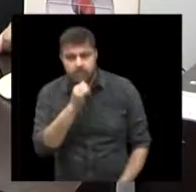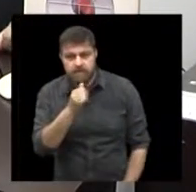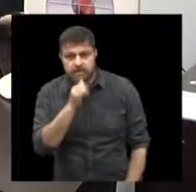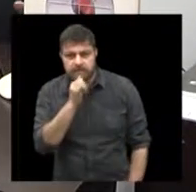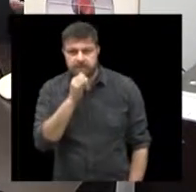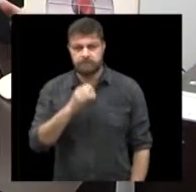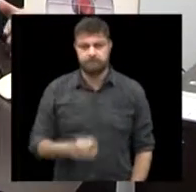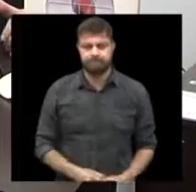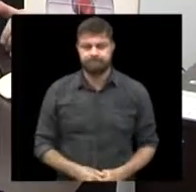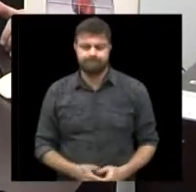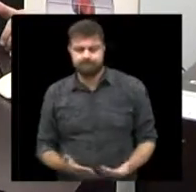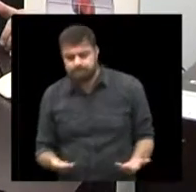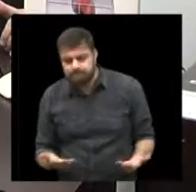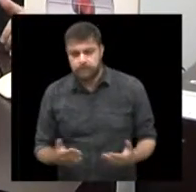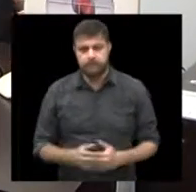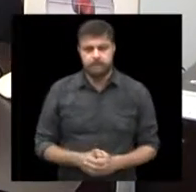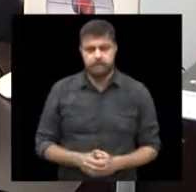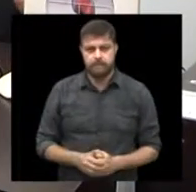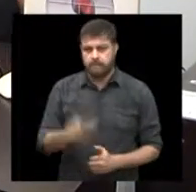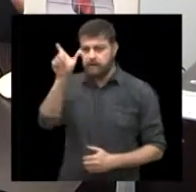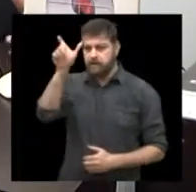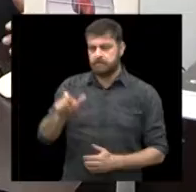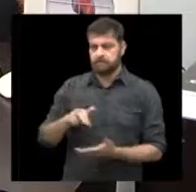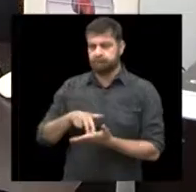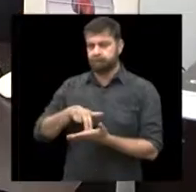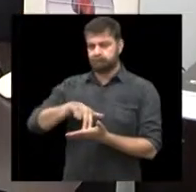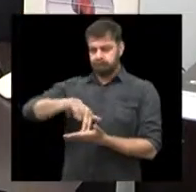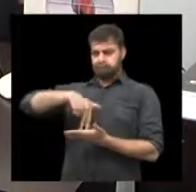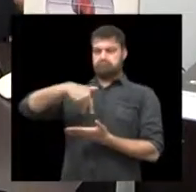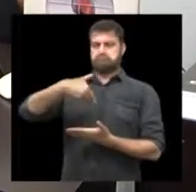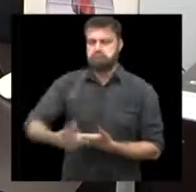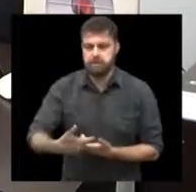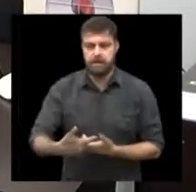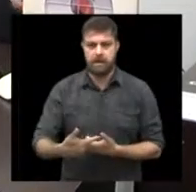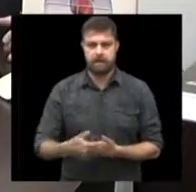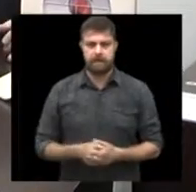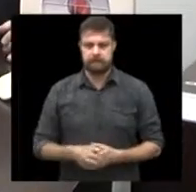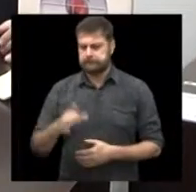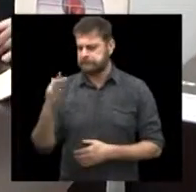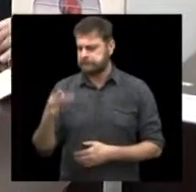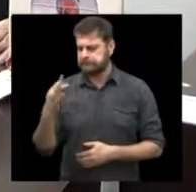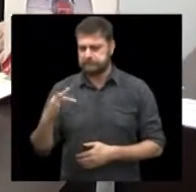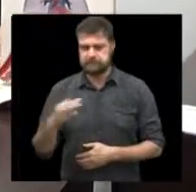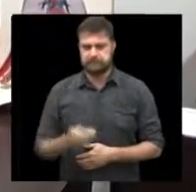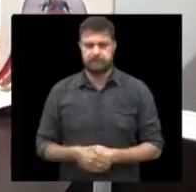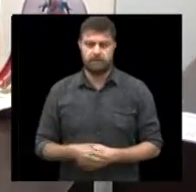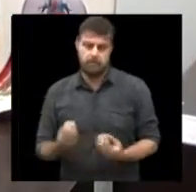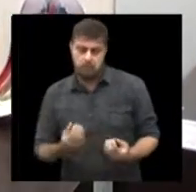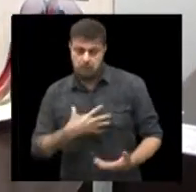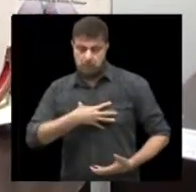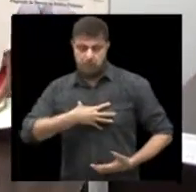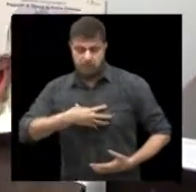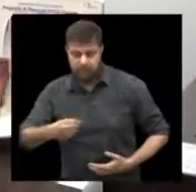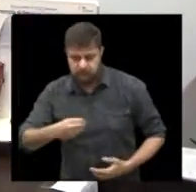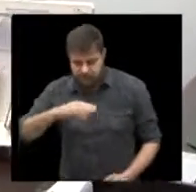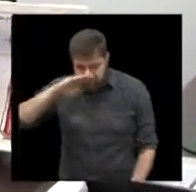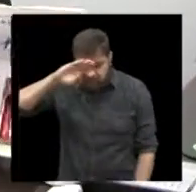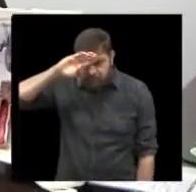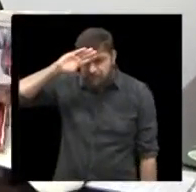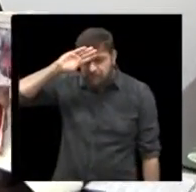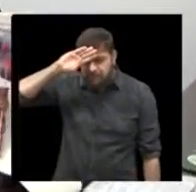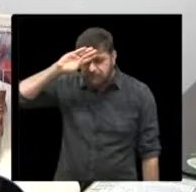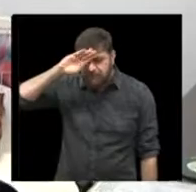Vamos dizer que você caia ou machuque um braço, uma perna, ou o seu filho esteja com uma febre